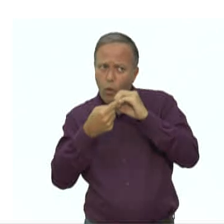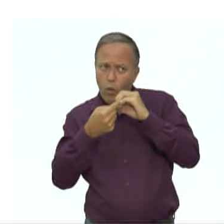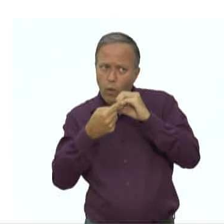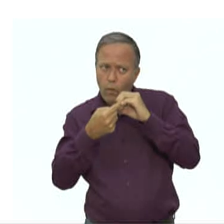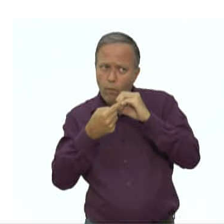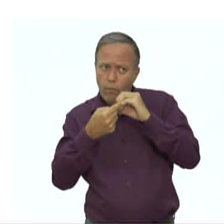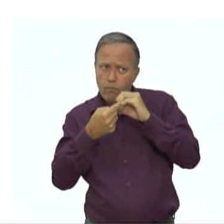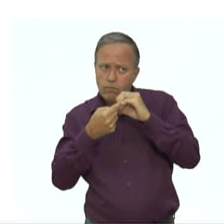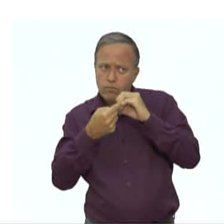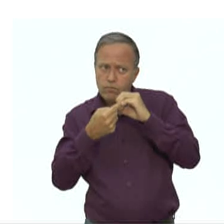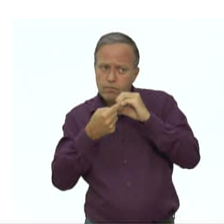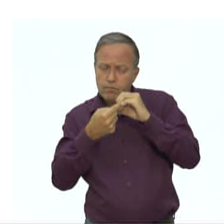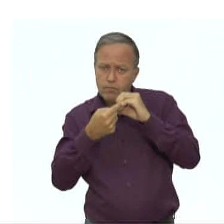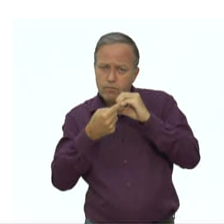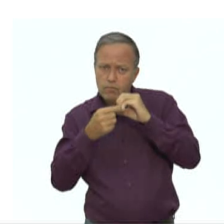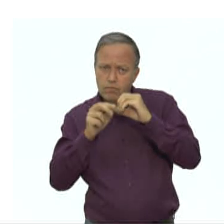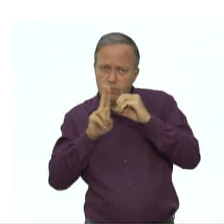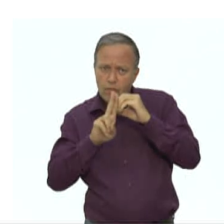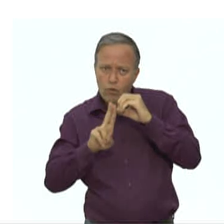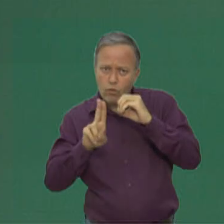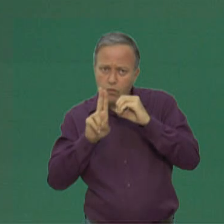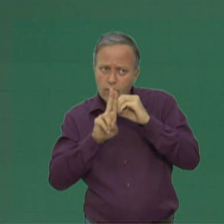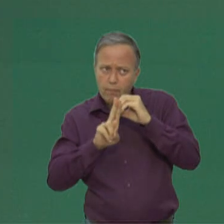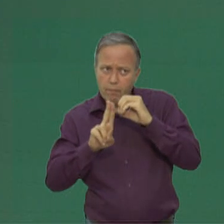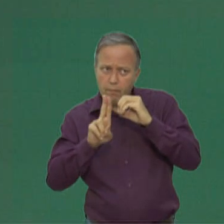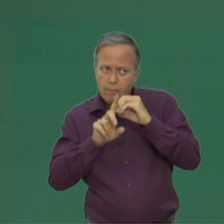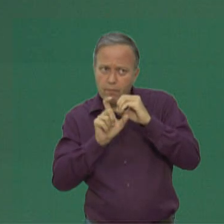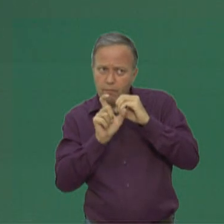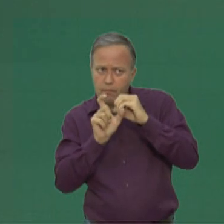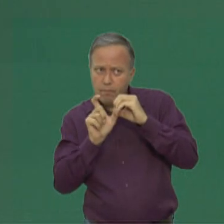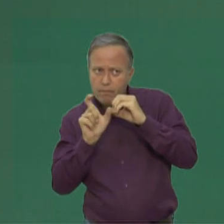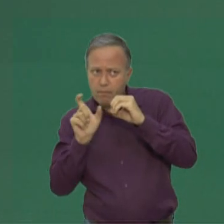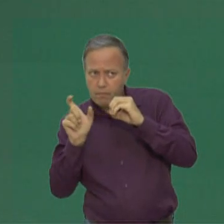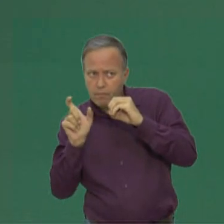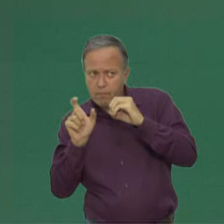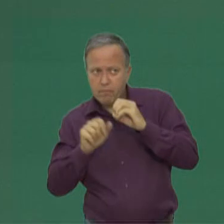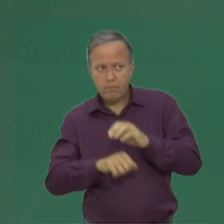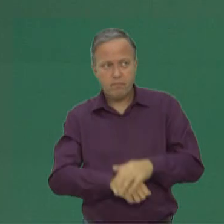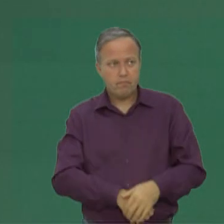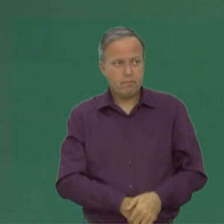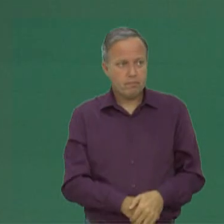o por conta da inicial aqui, tá?